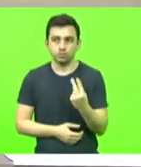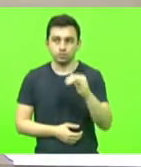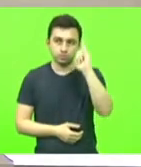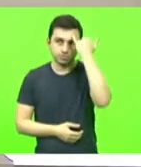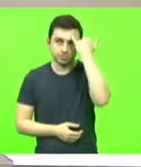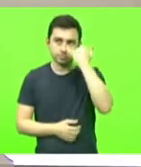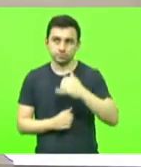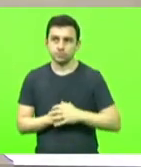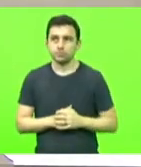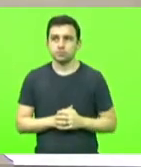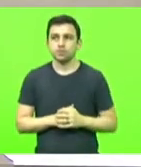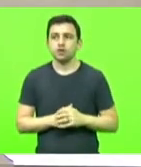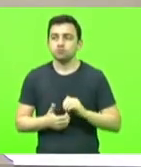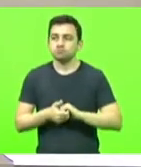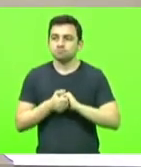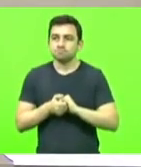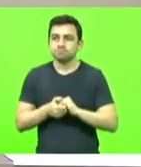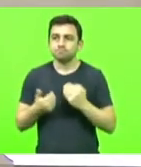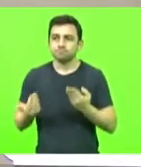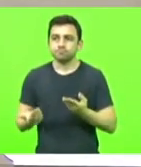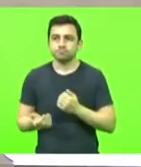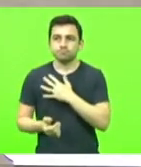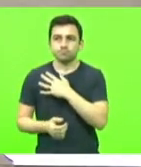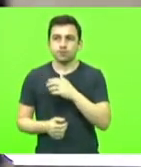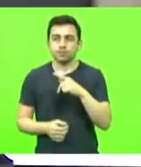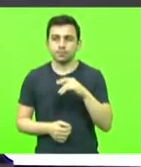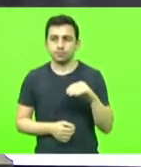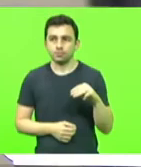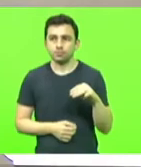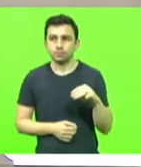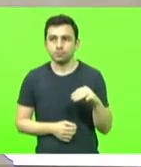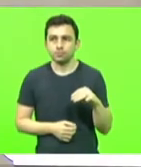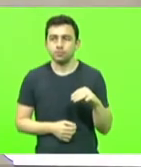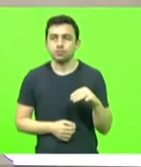Lopes, cumprimentando o soldado da Polícia Militar,